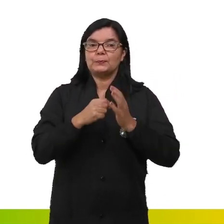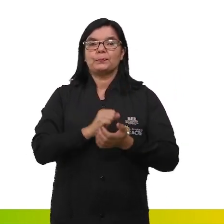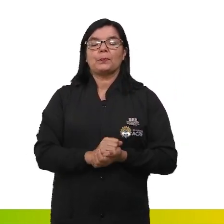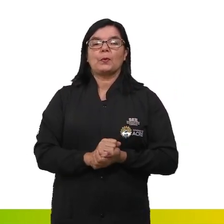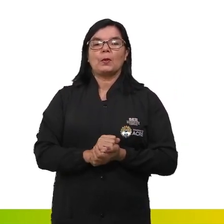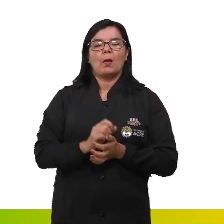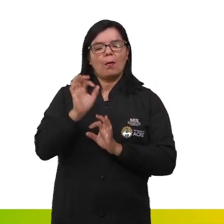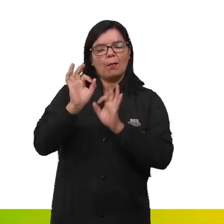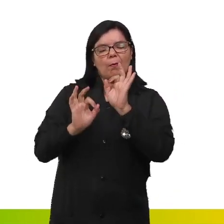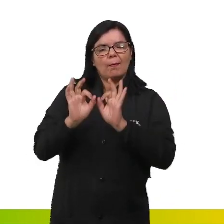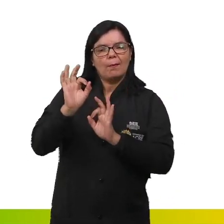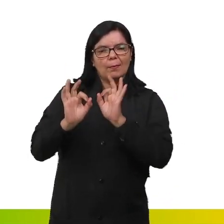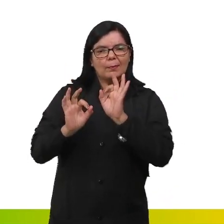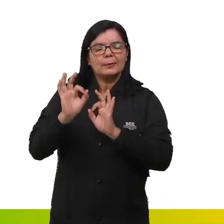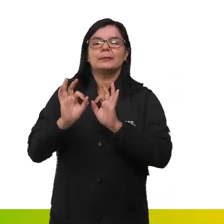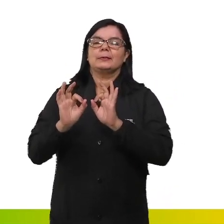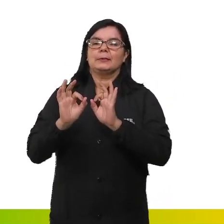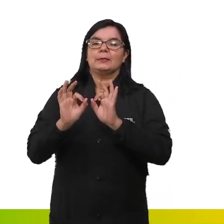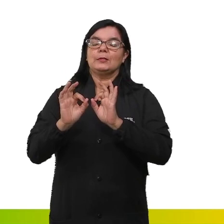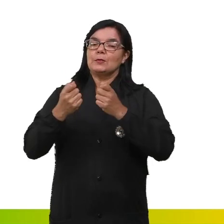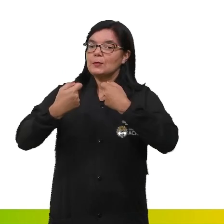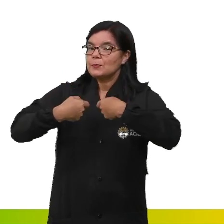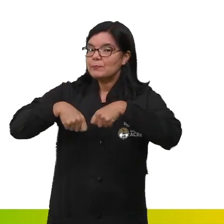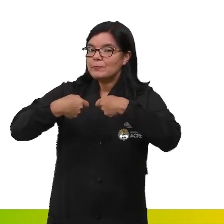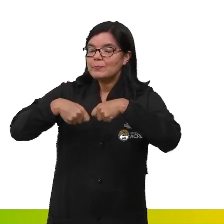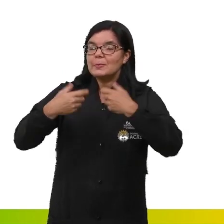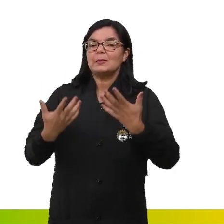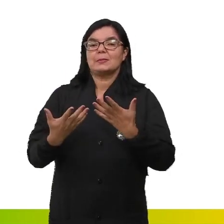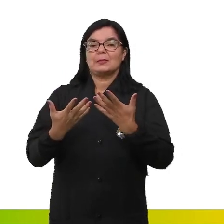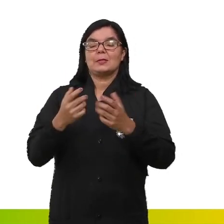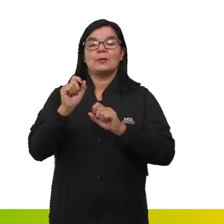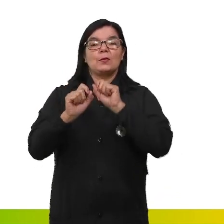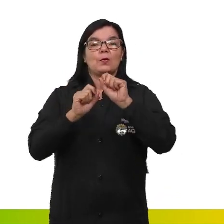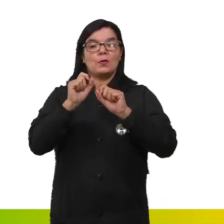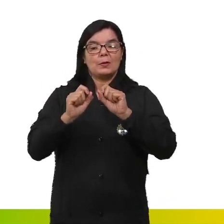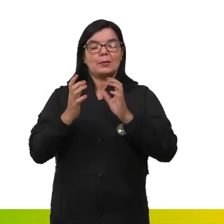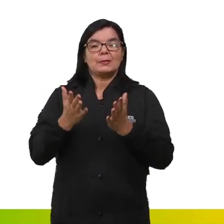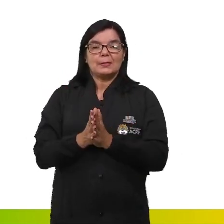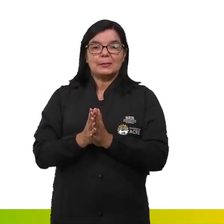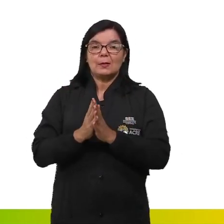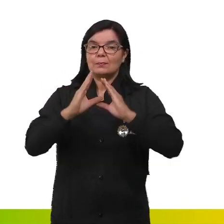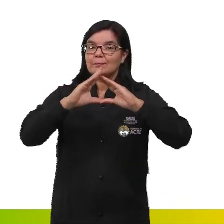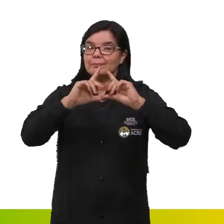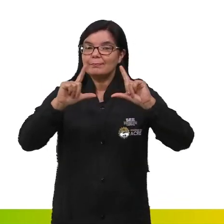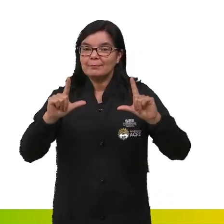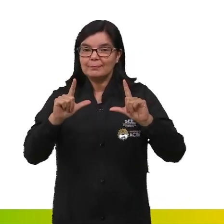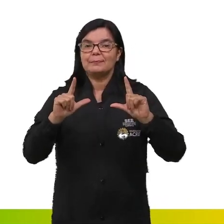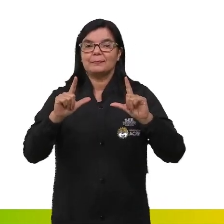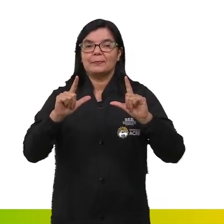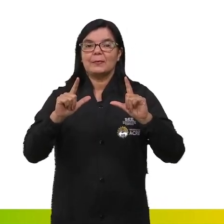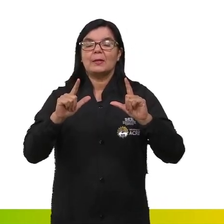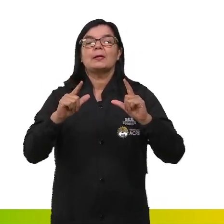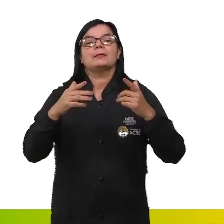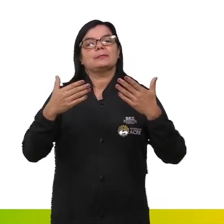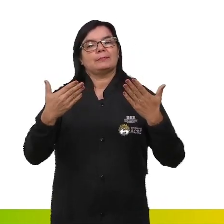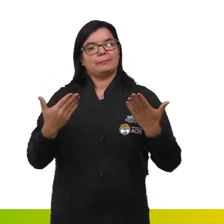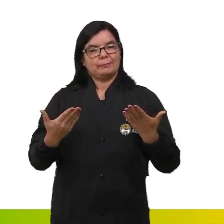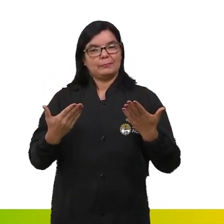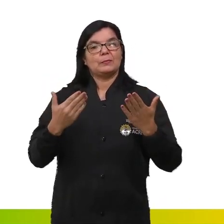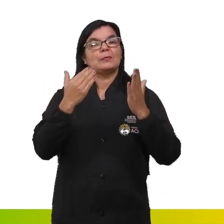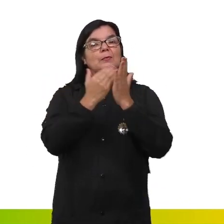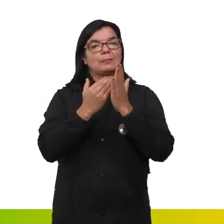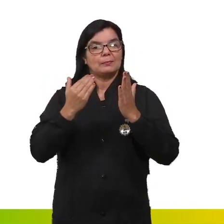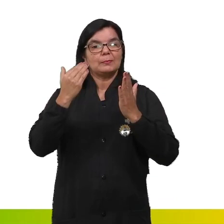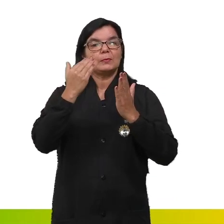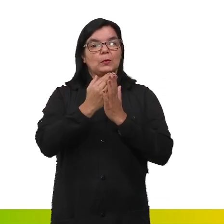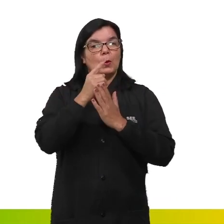apresentações, os discursos que necessitam aí de uma organização clara e, portanto, um